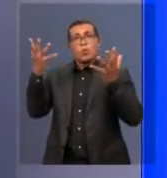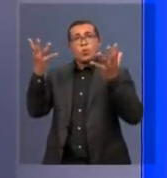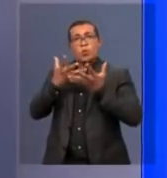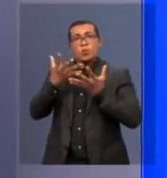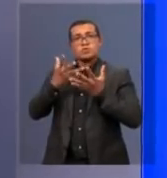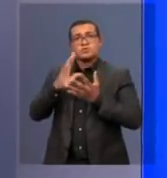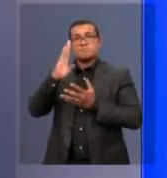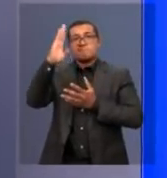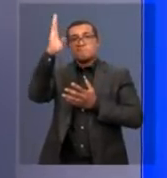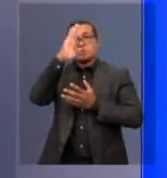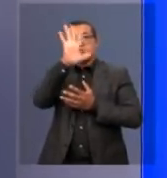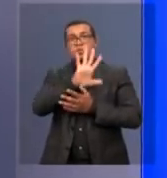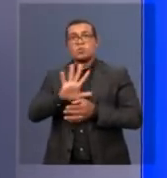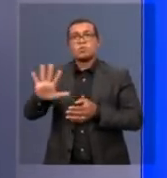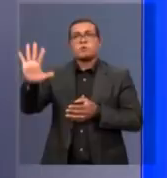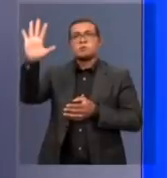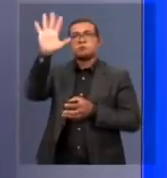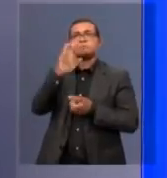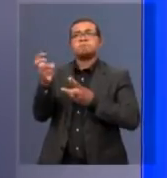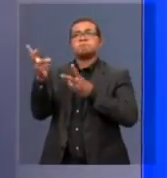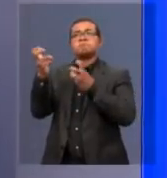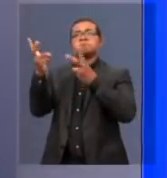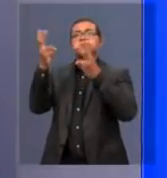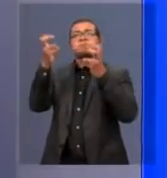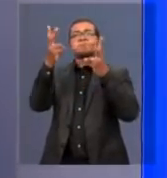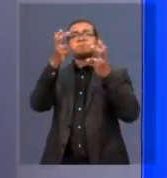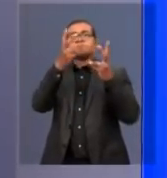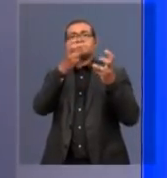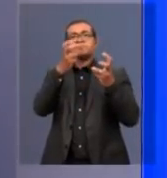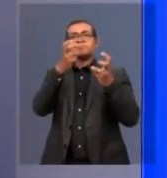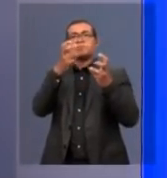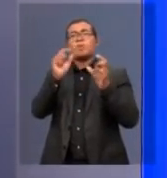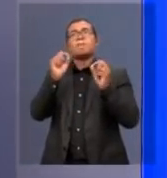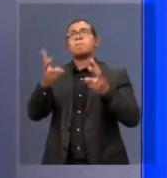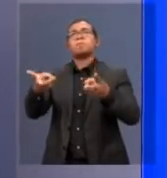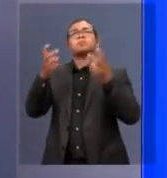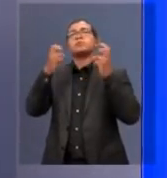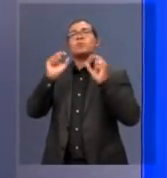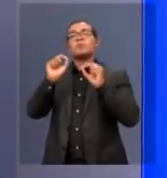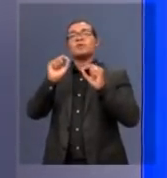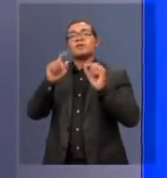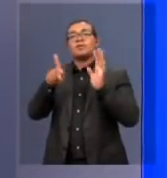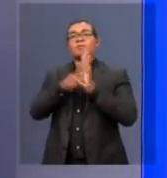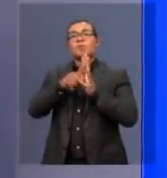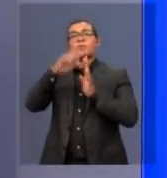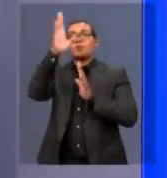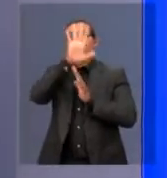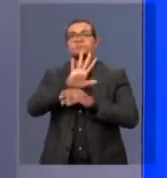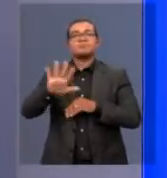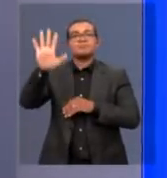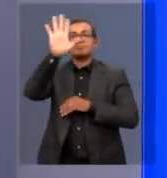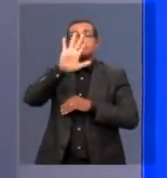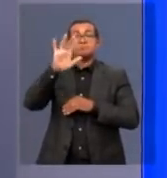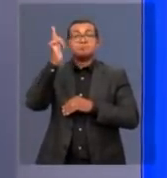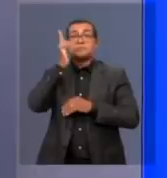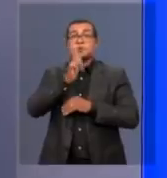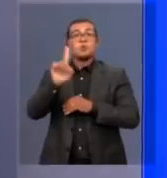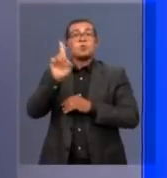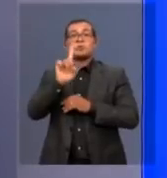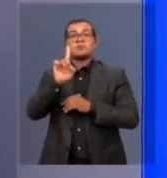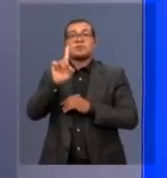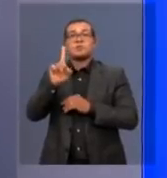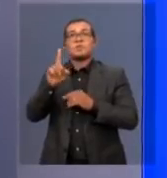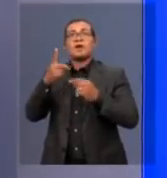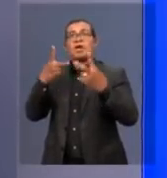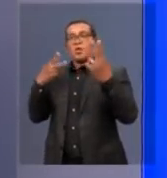é nós olha observamos que o nacional não conseguiu construir uma alternativa como espírito santo